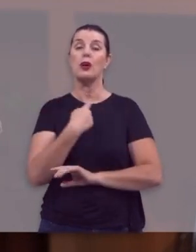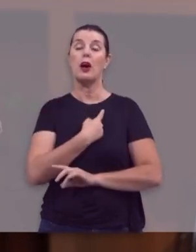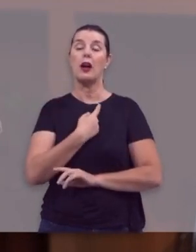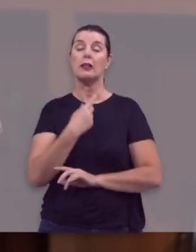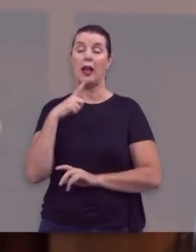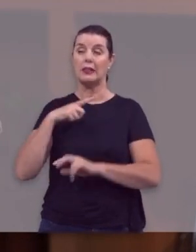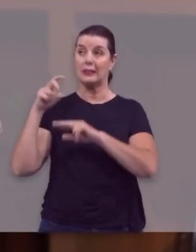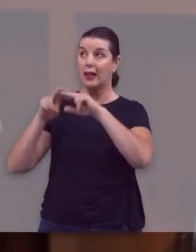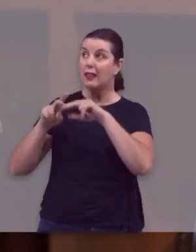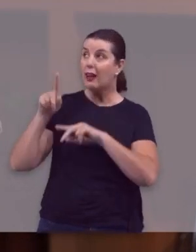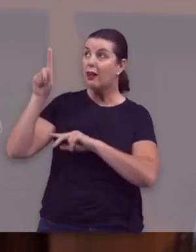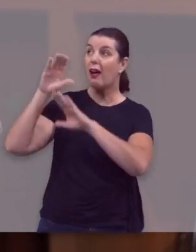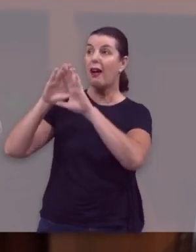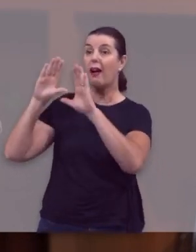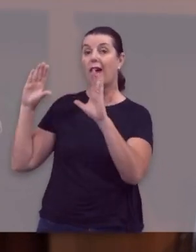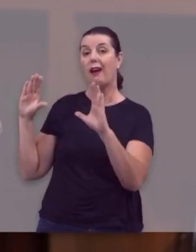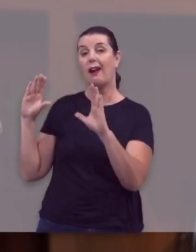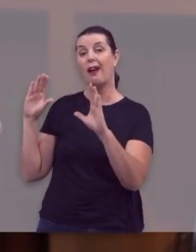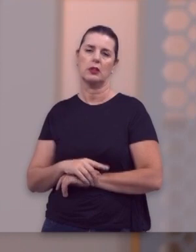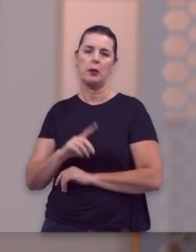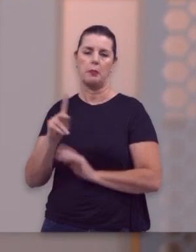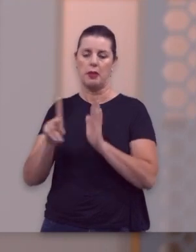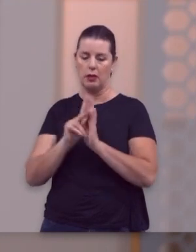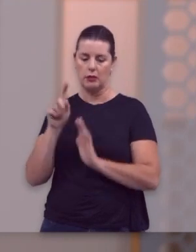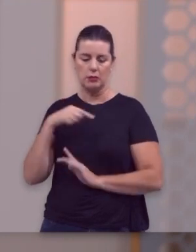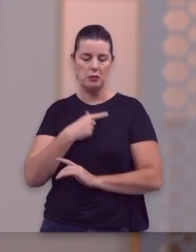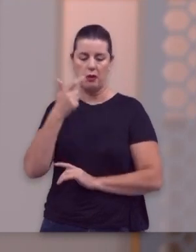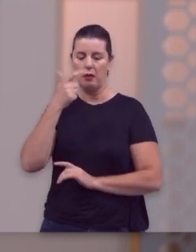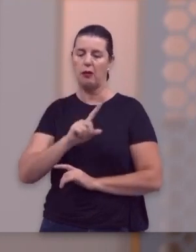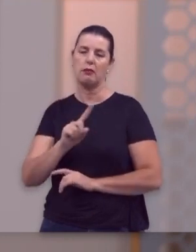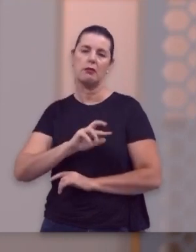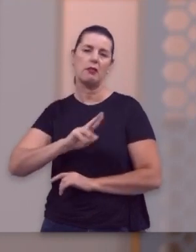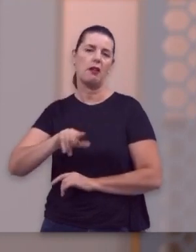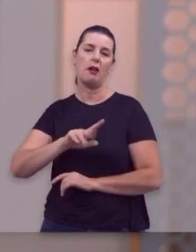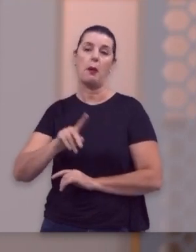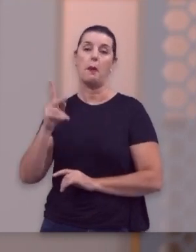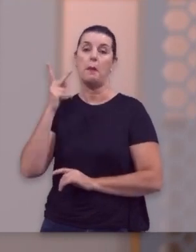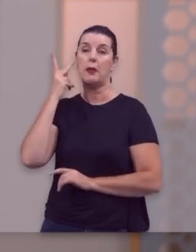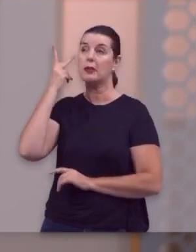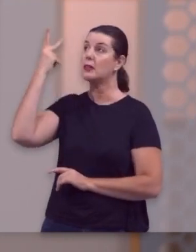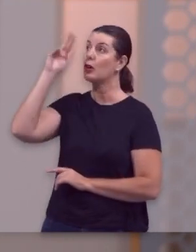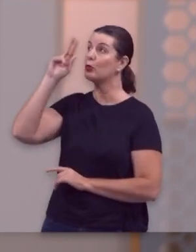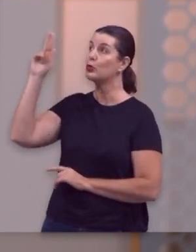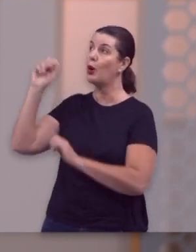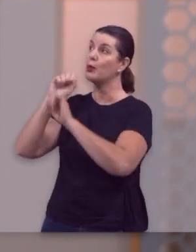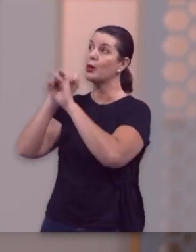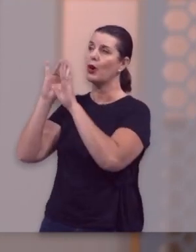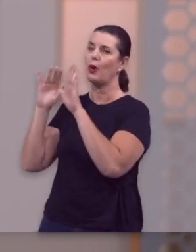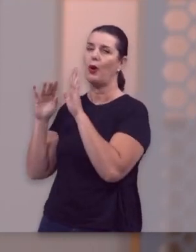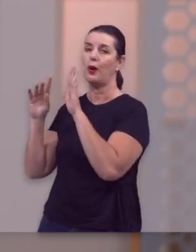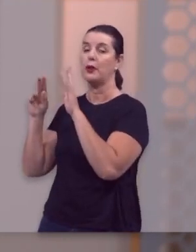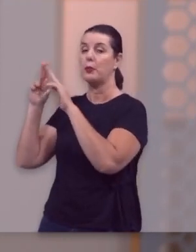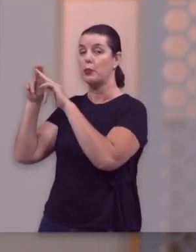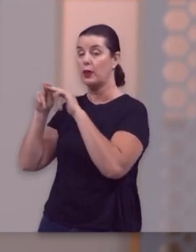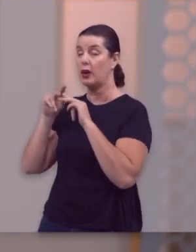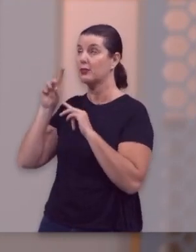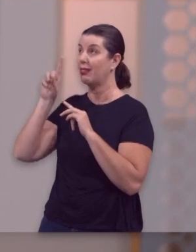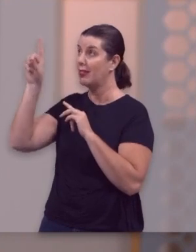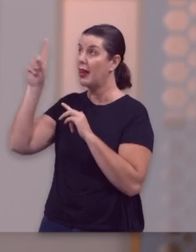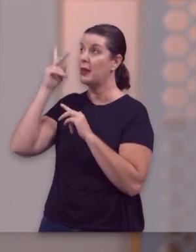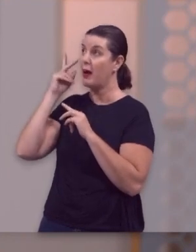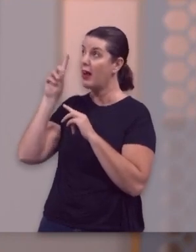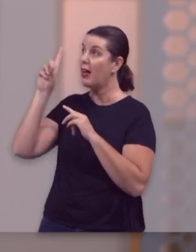número astronômico, impossível de ocorrer. Deus escreve a história antes dela